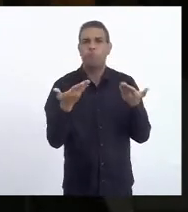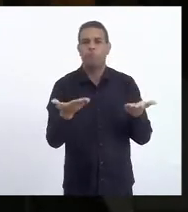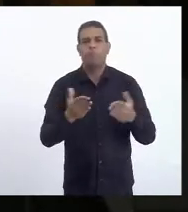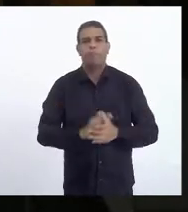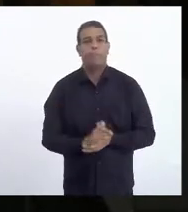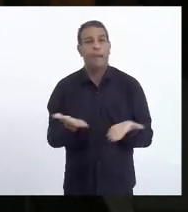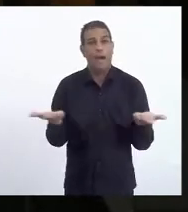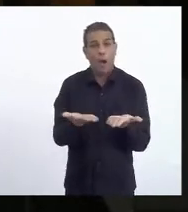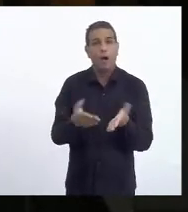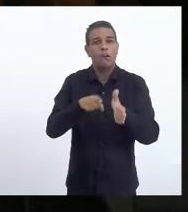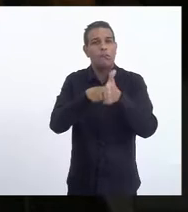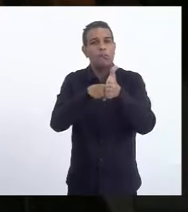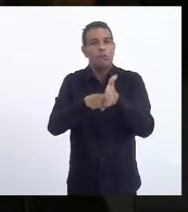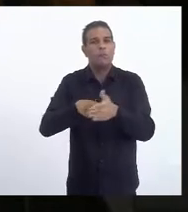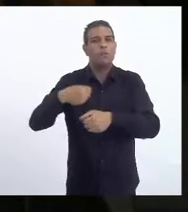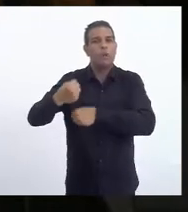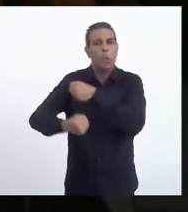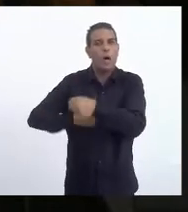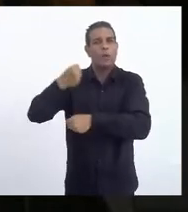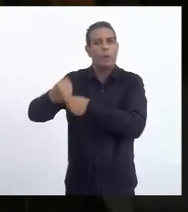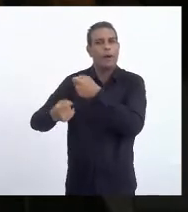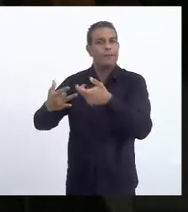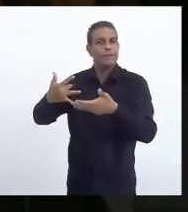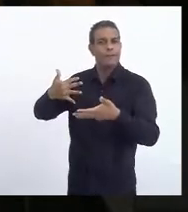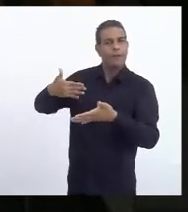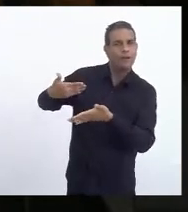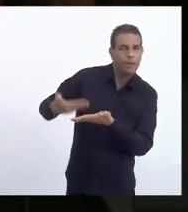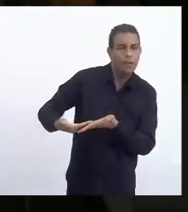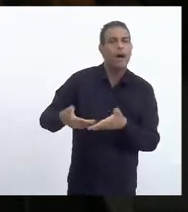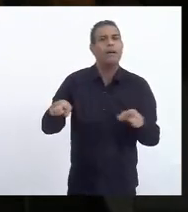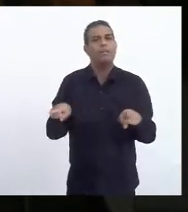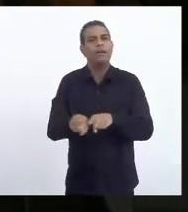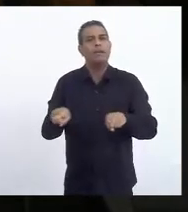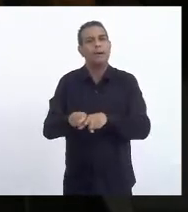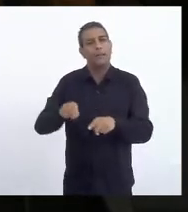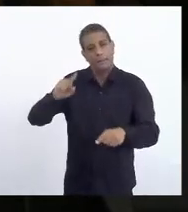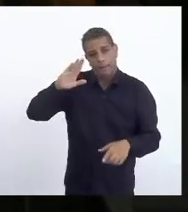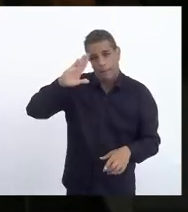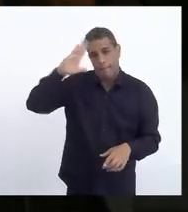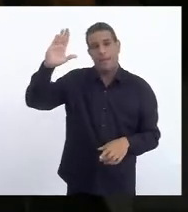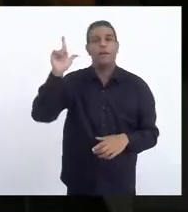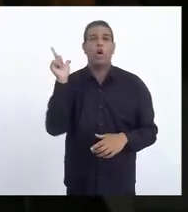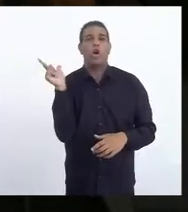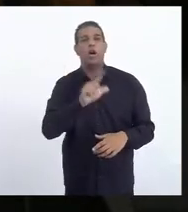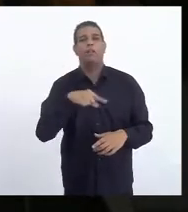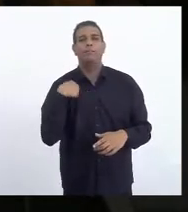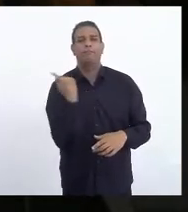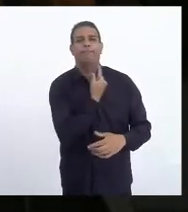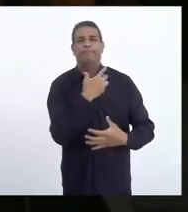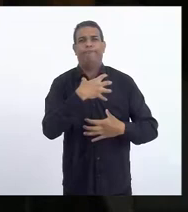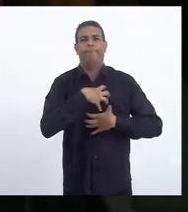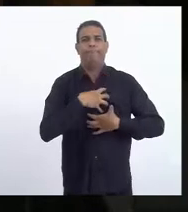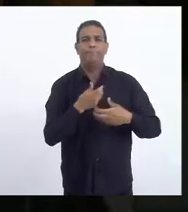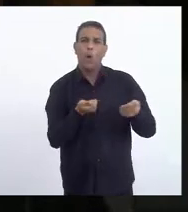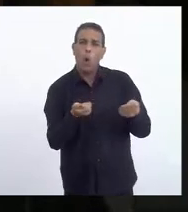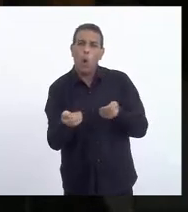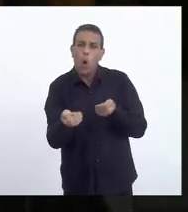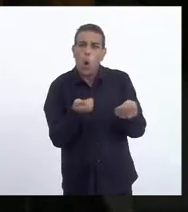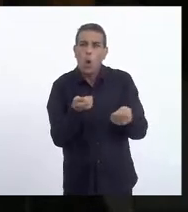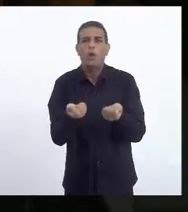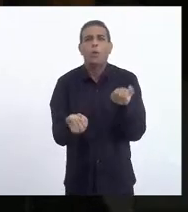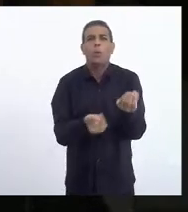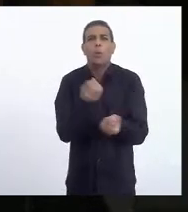ó e esses exames anuais são fundamentais para que as medidas